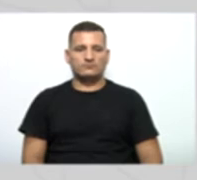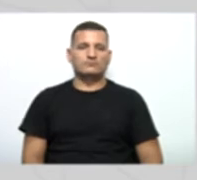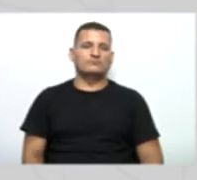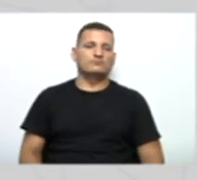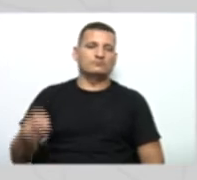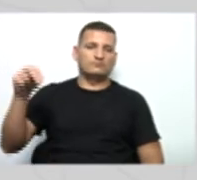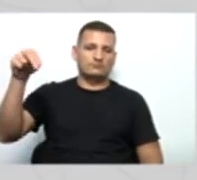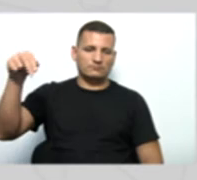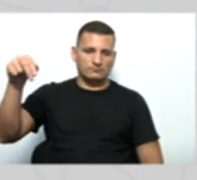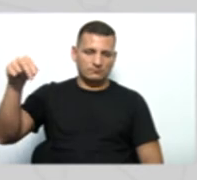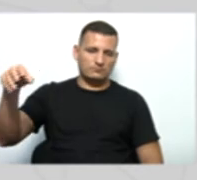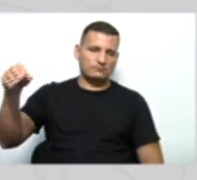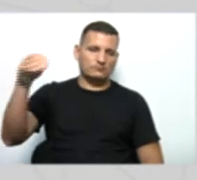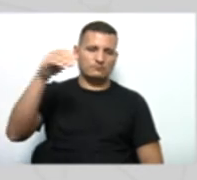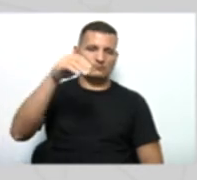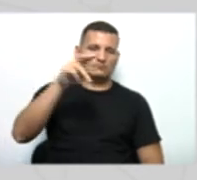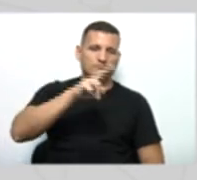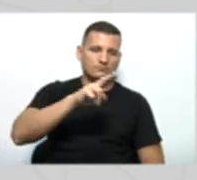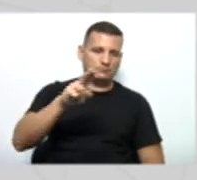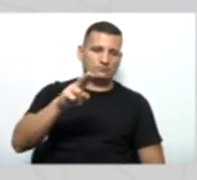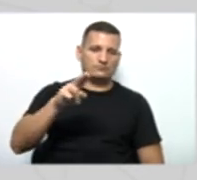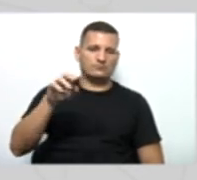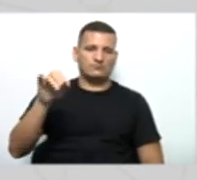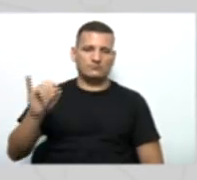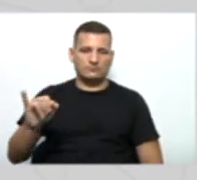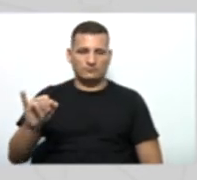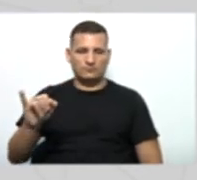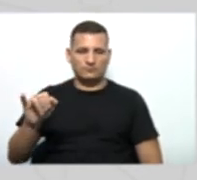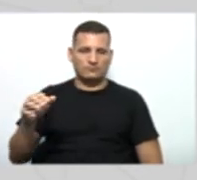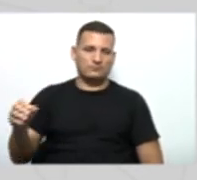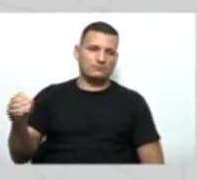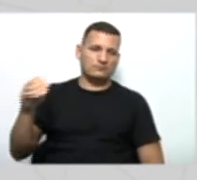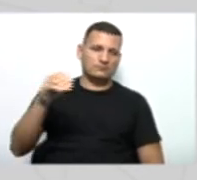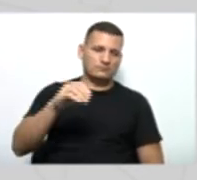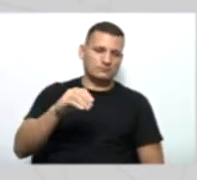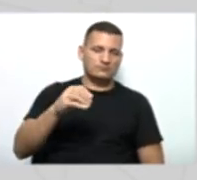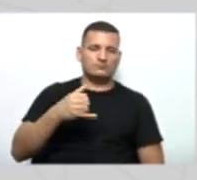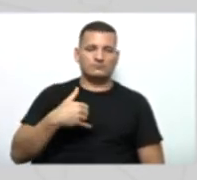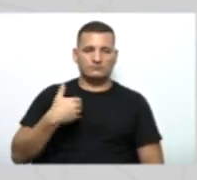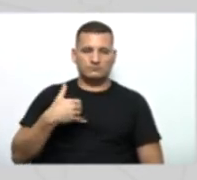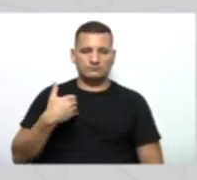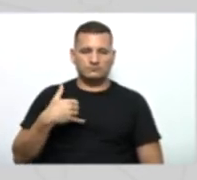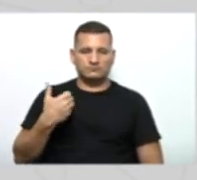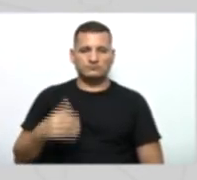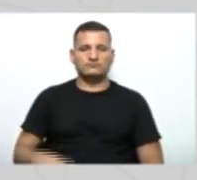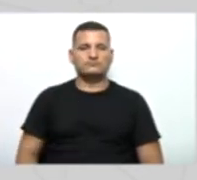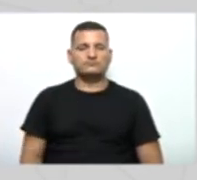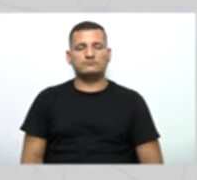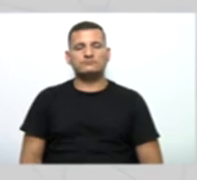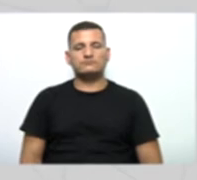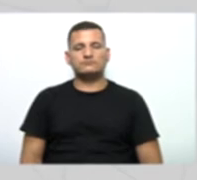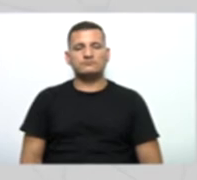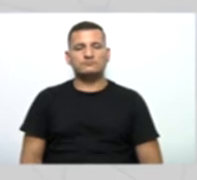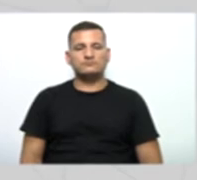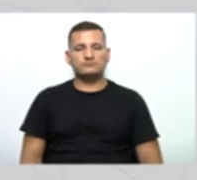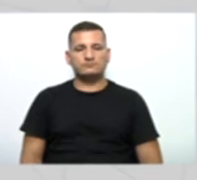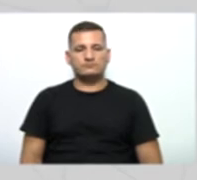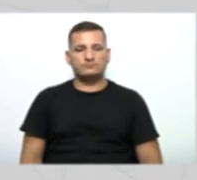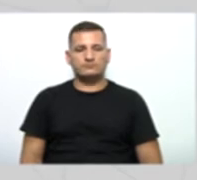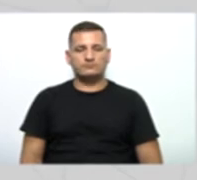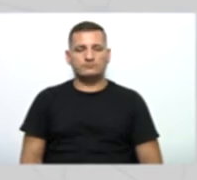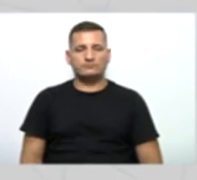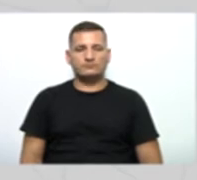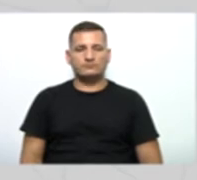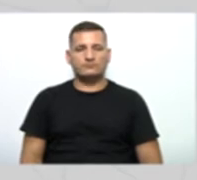Assim como ele vai pegar o parâmetro i e atribuir ao atributo idade, que no caso é privado. Feito isso,